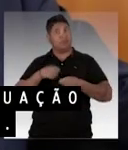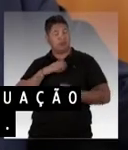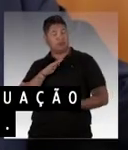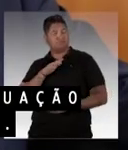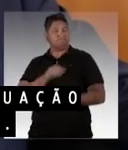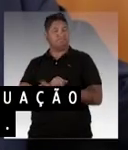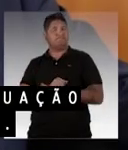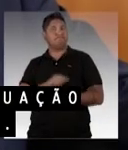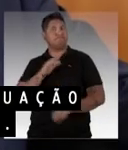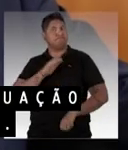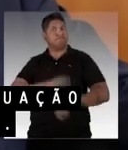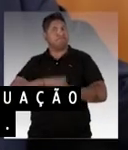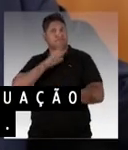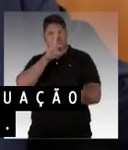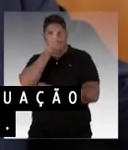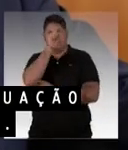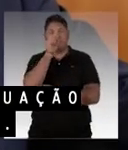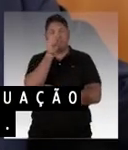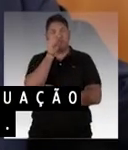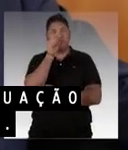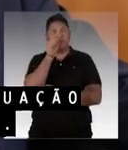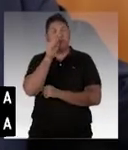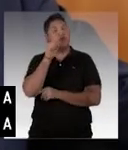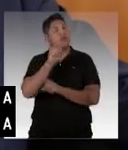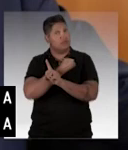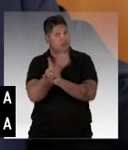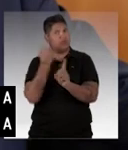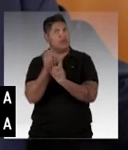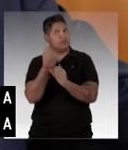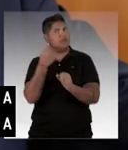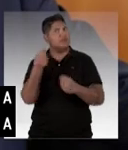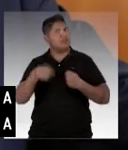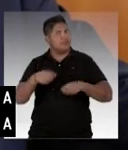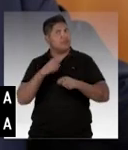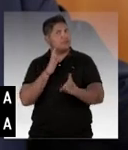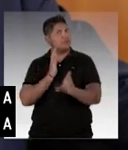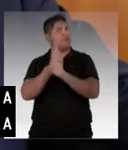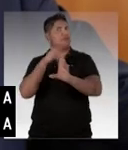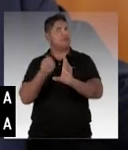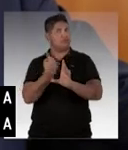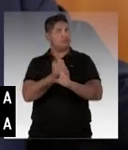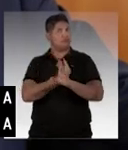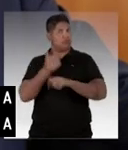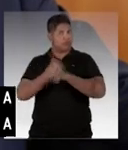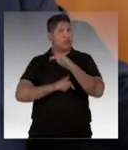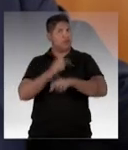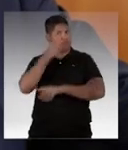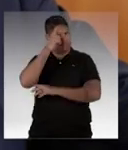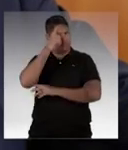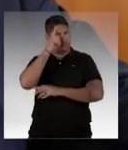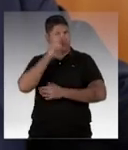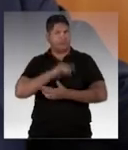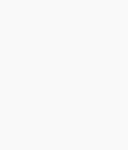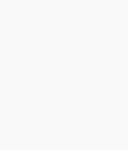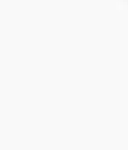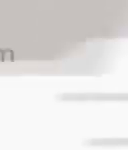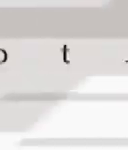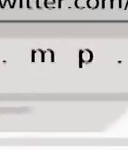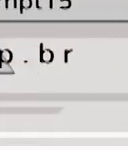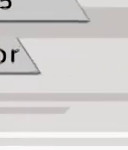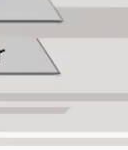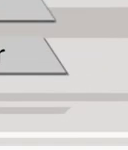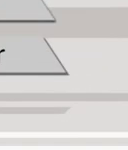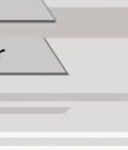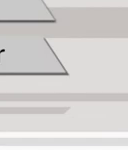a atuação do MPT mais efetiva. A sociedade precisa identificar a nossa atuação no seu dia a dia.